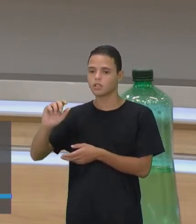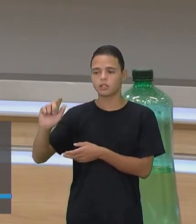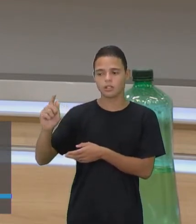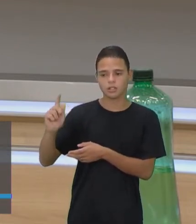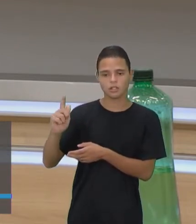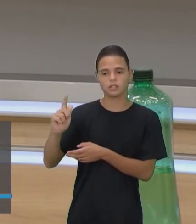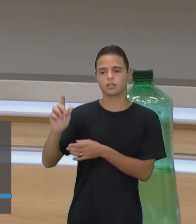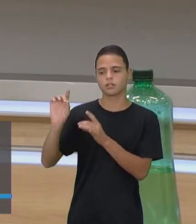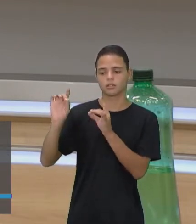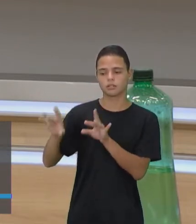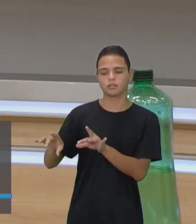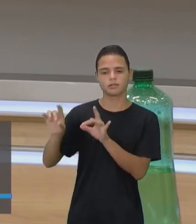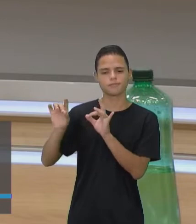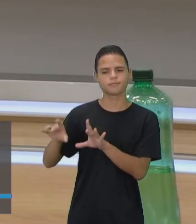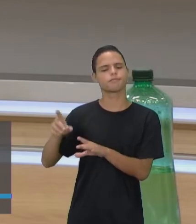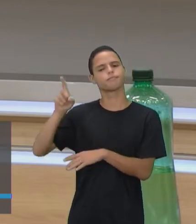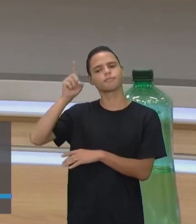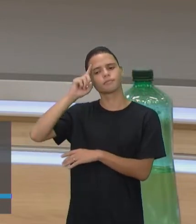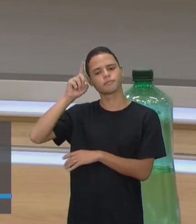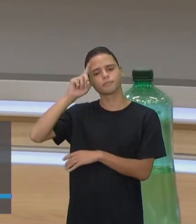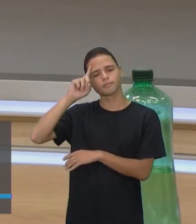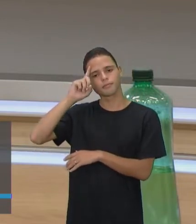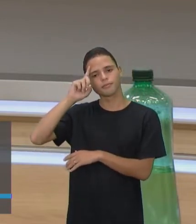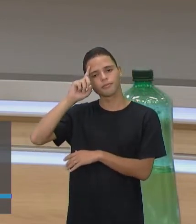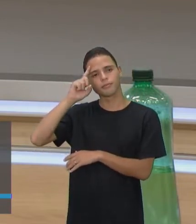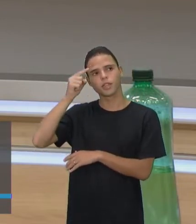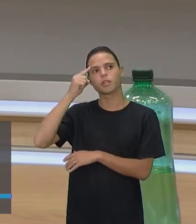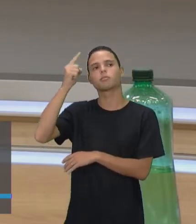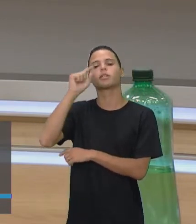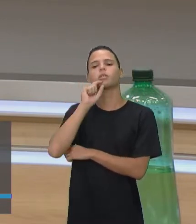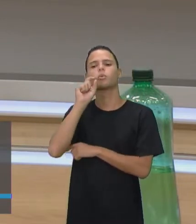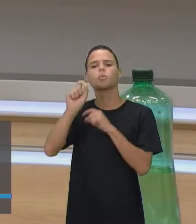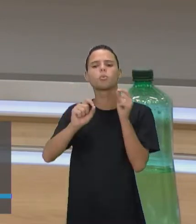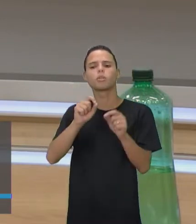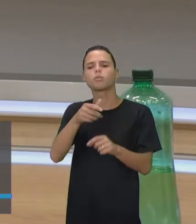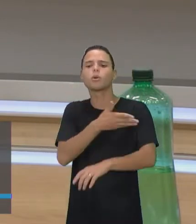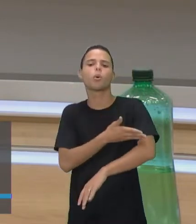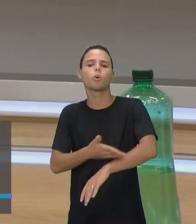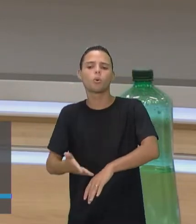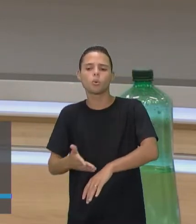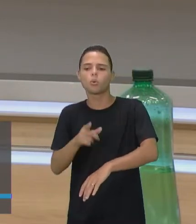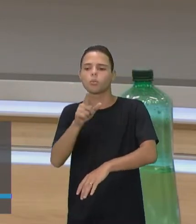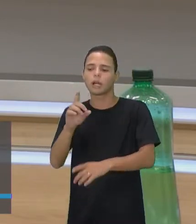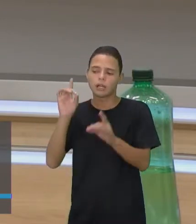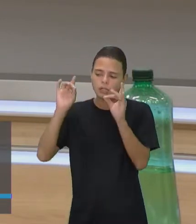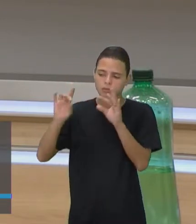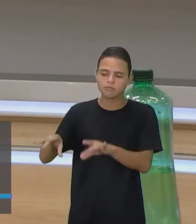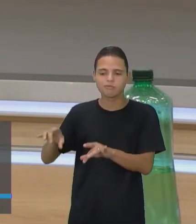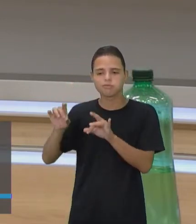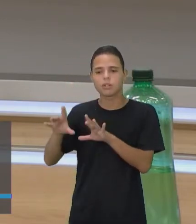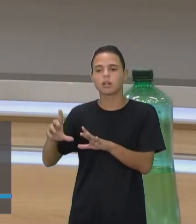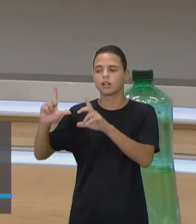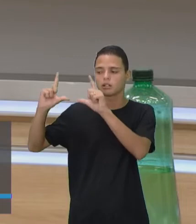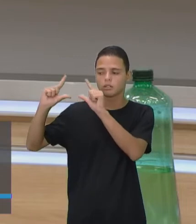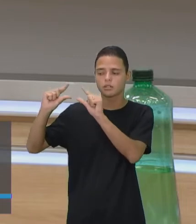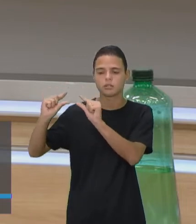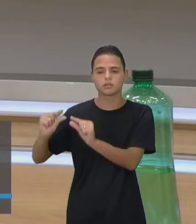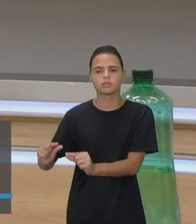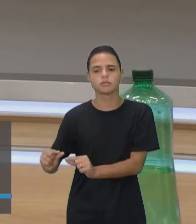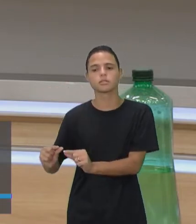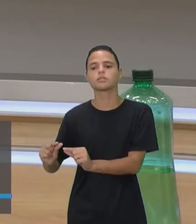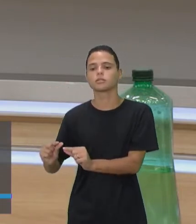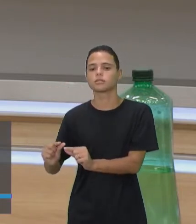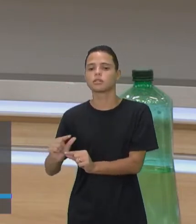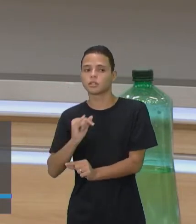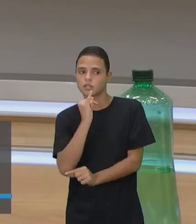dia. Então, é aquela coisa, conversa, o que você faz? Quais são os seus hábitos que acabam fazendo que você gere menos lixo? Leva isso para as pessoas